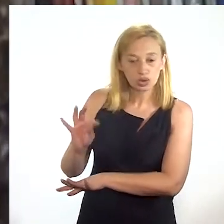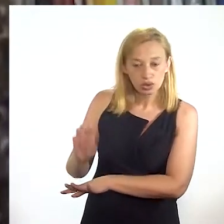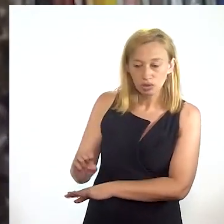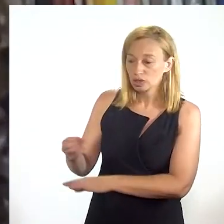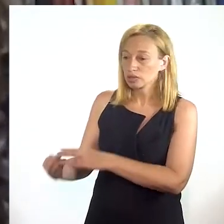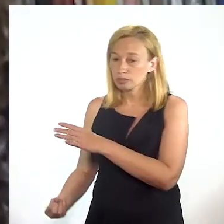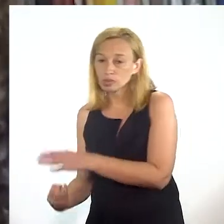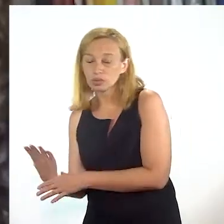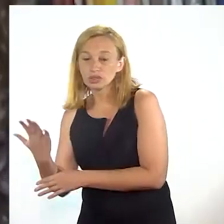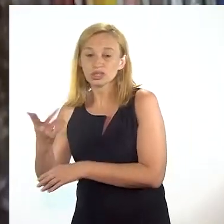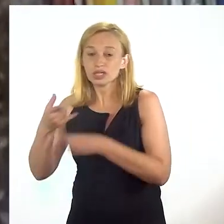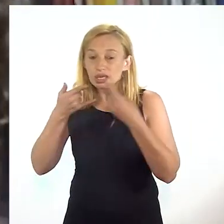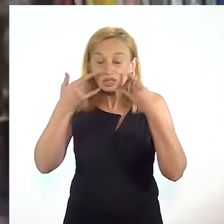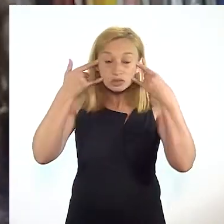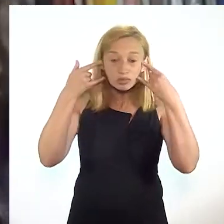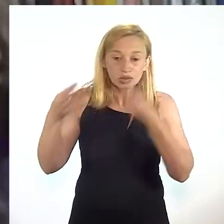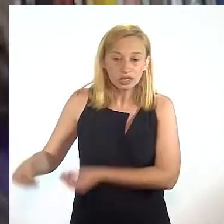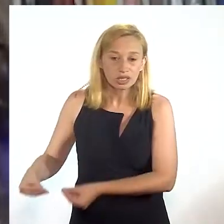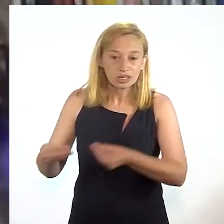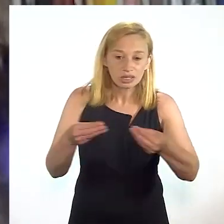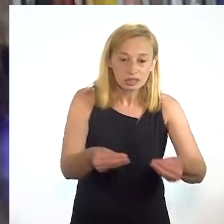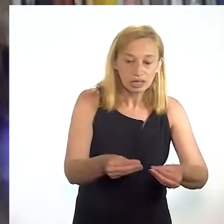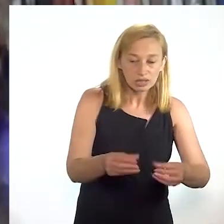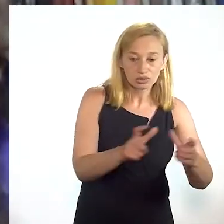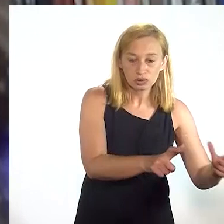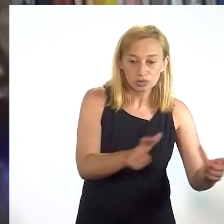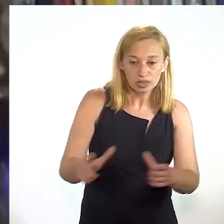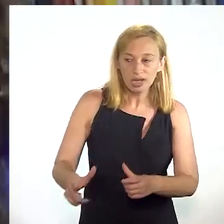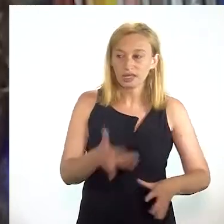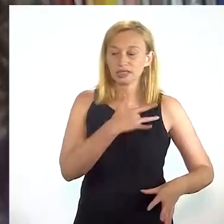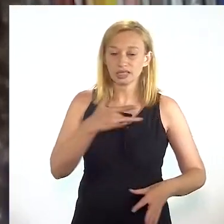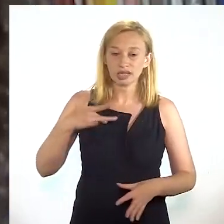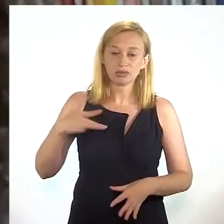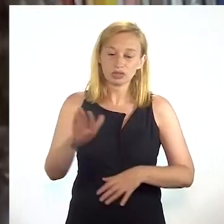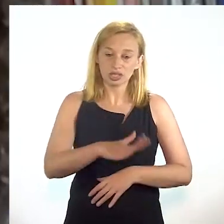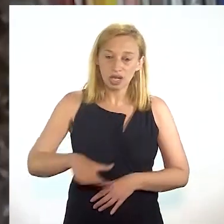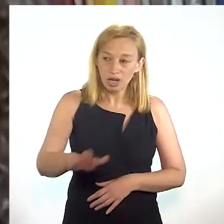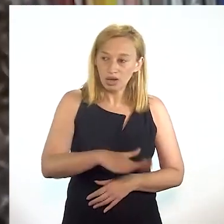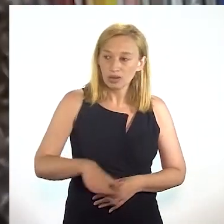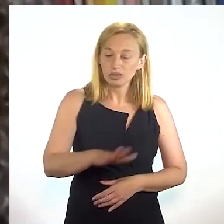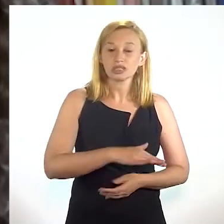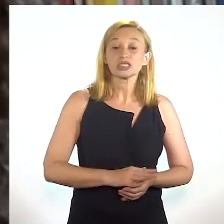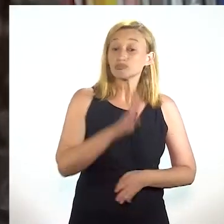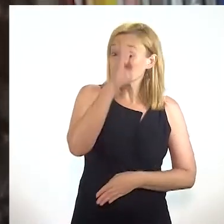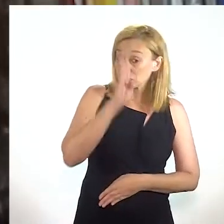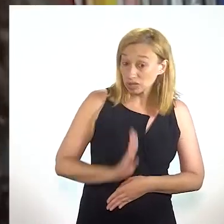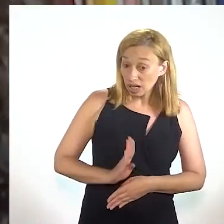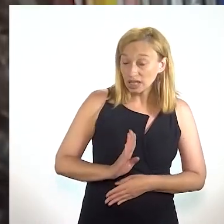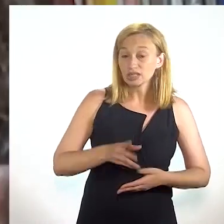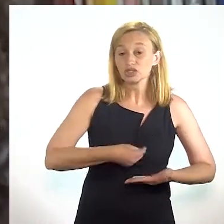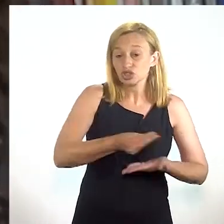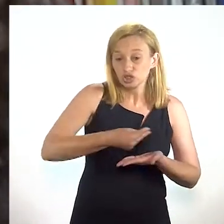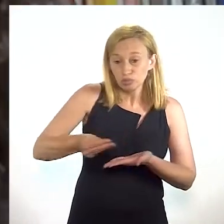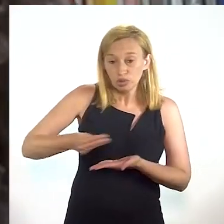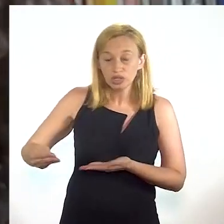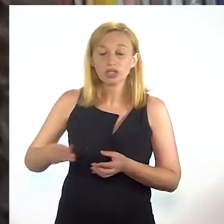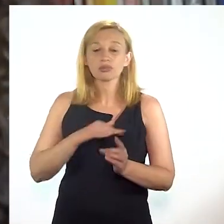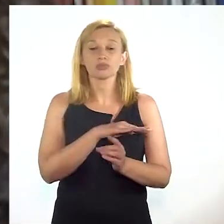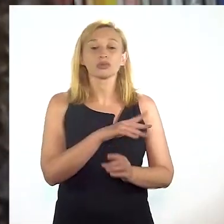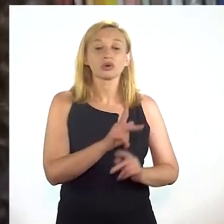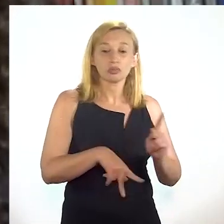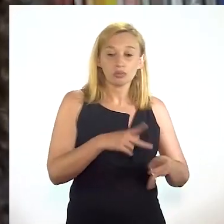Zona Norte, que elas produziam as máscaras e as máscaras eram entregues nas unidades básicas de saúde,